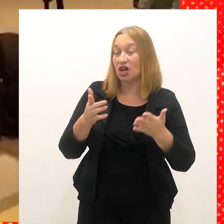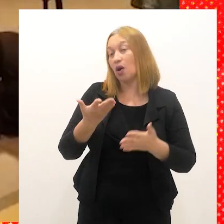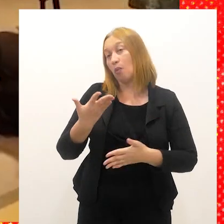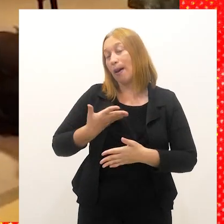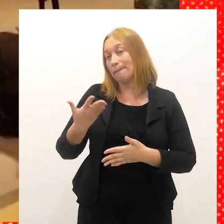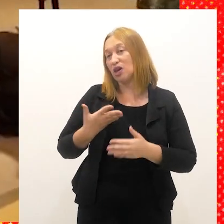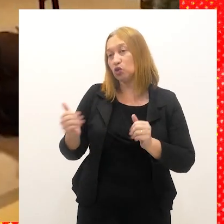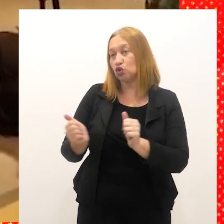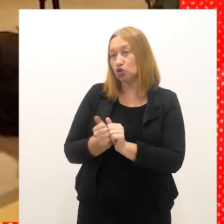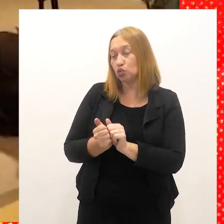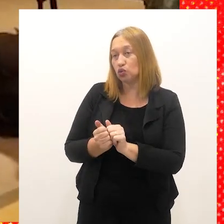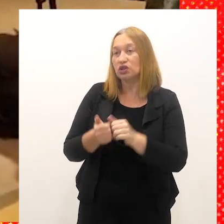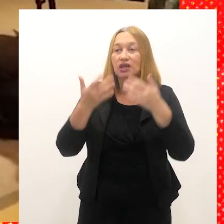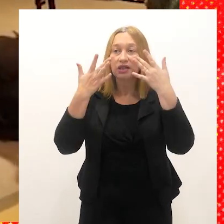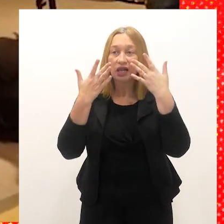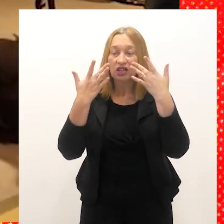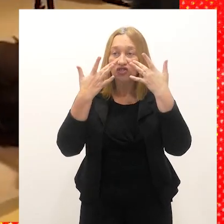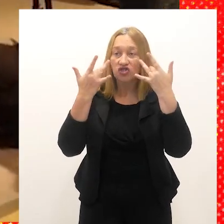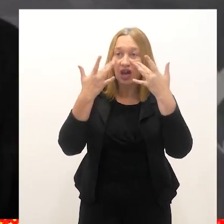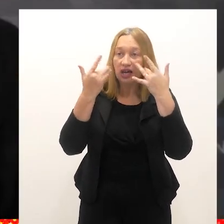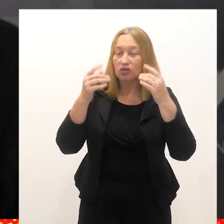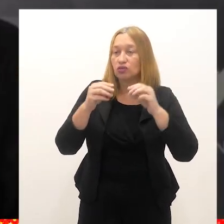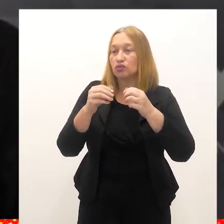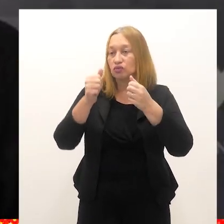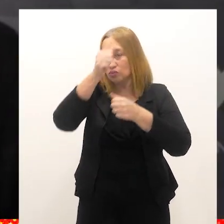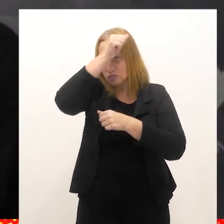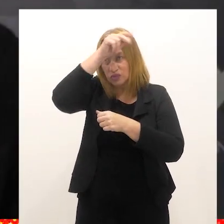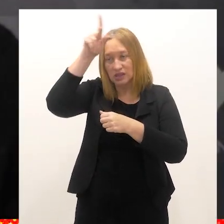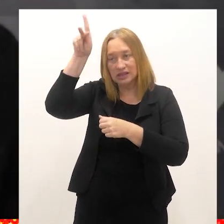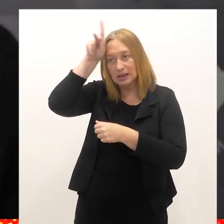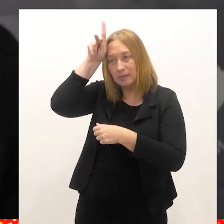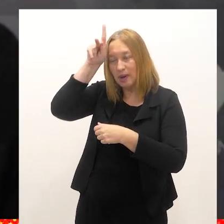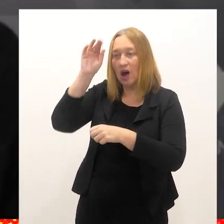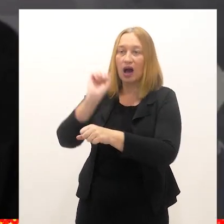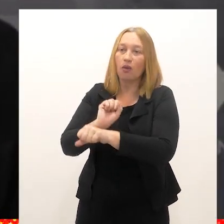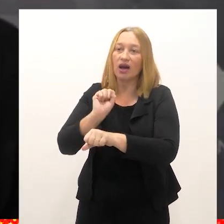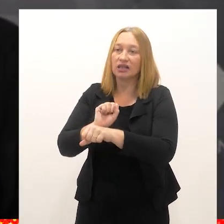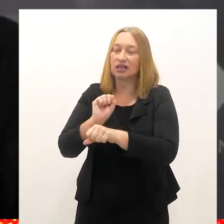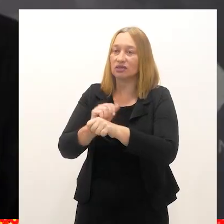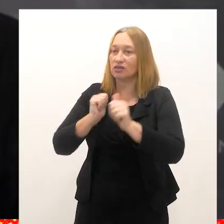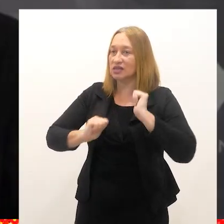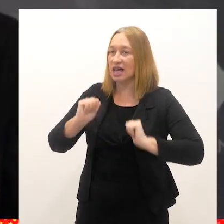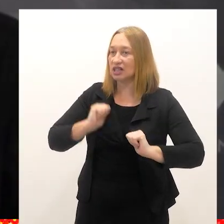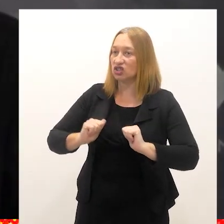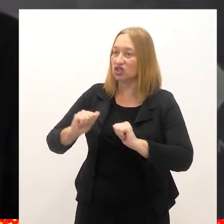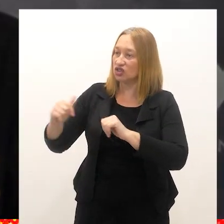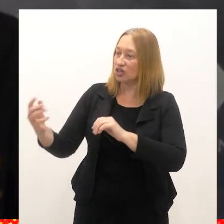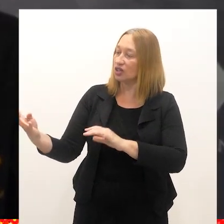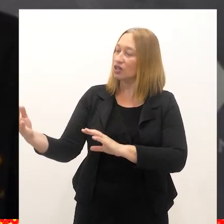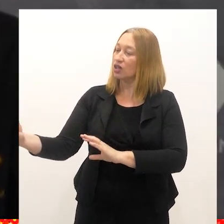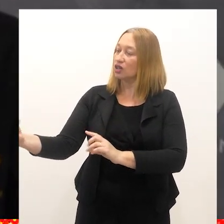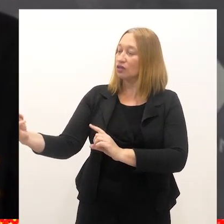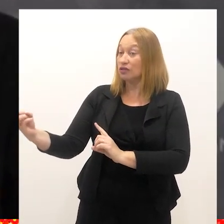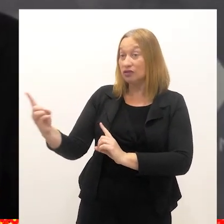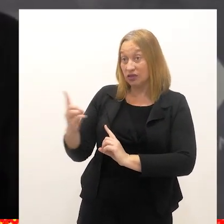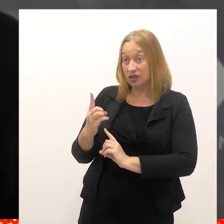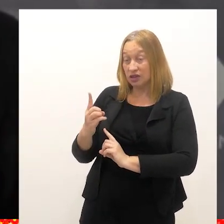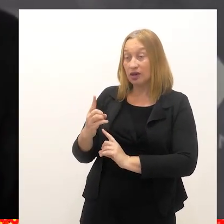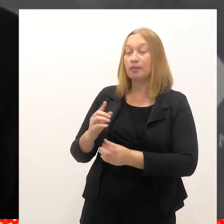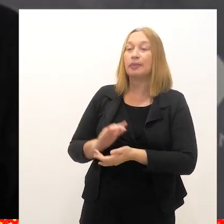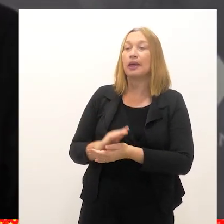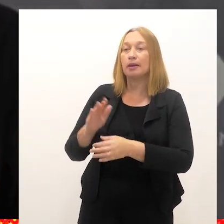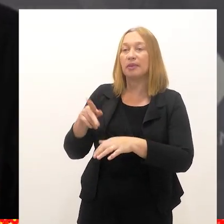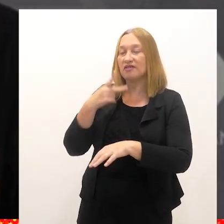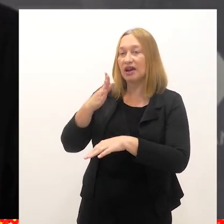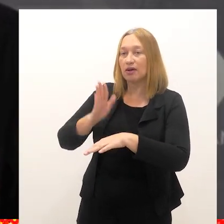meu amigo, a gente estava na frente assim, do Teatro Municipal, esperando os artistas descerem para ver se a gente conseguia falar com mais